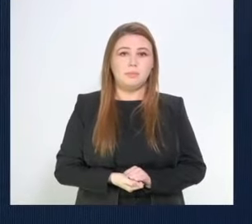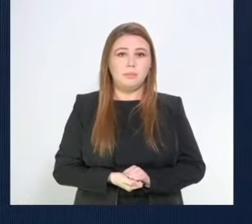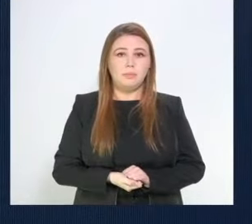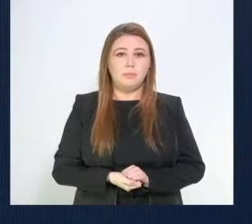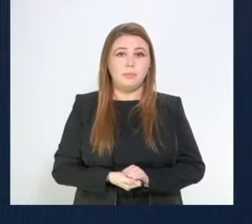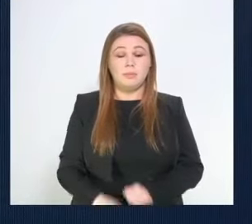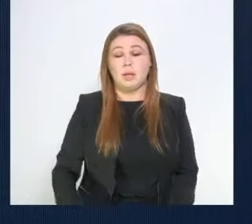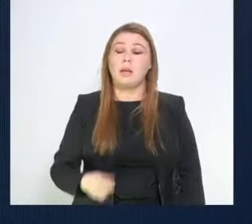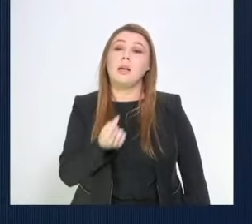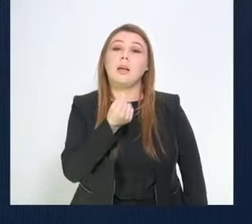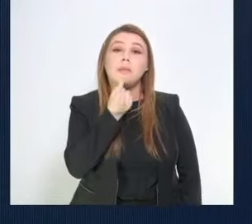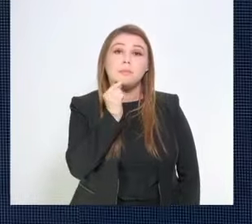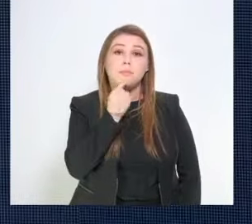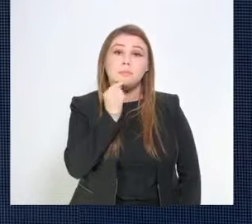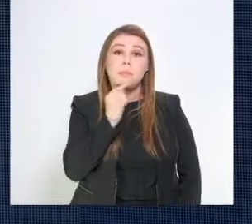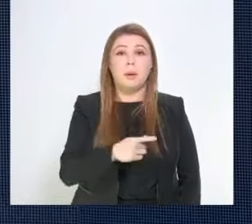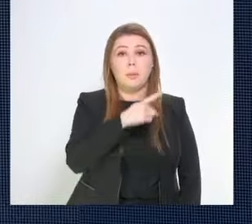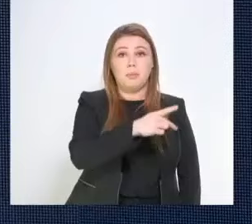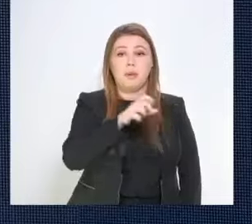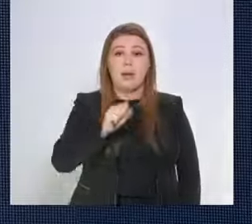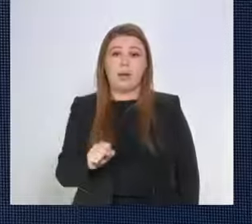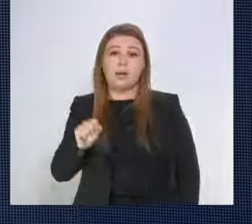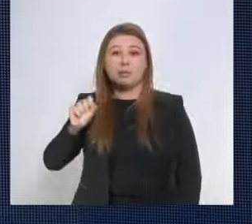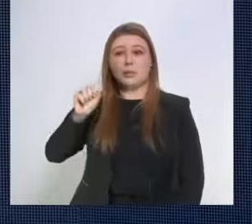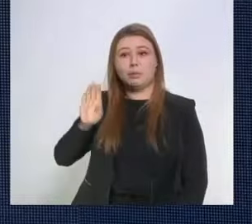Eduardo Pimentel, do PSD.